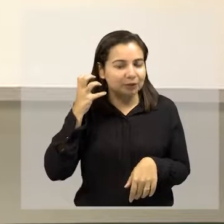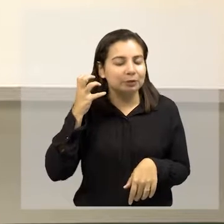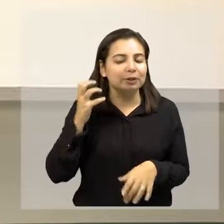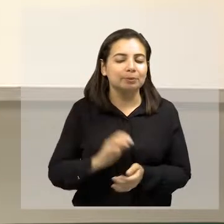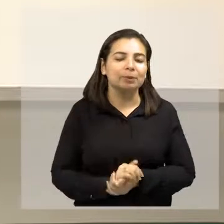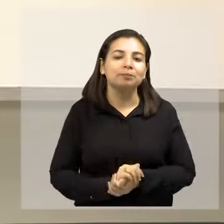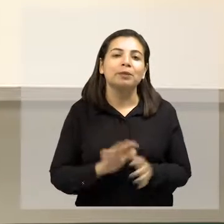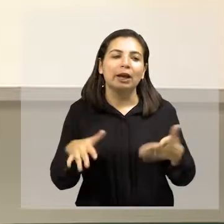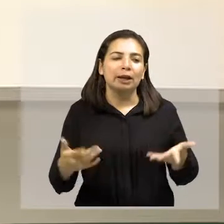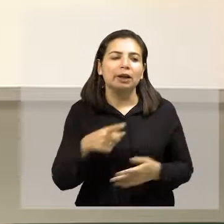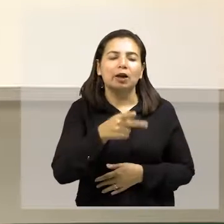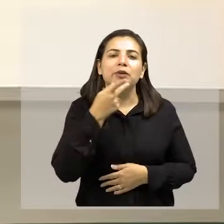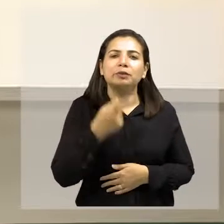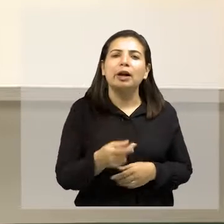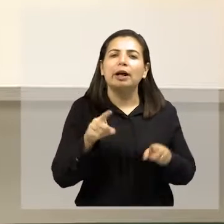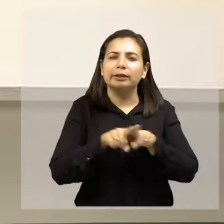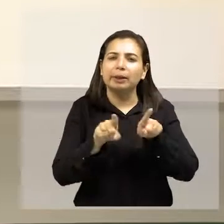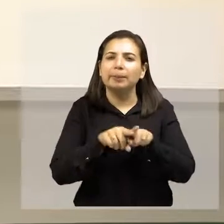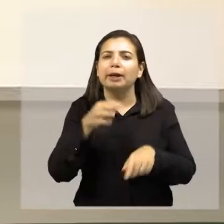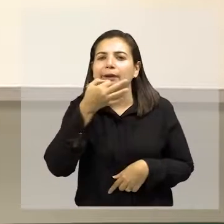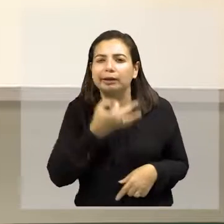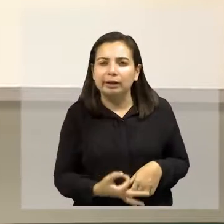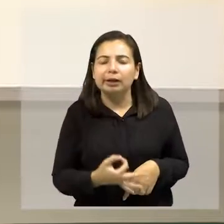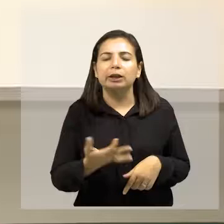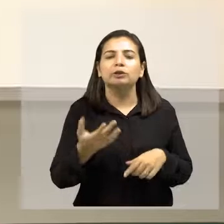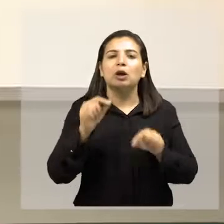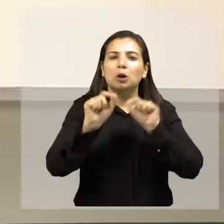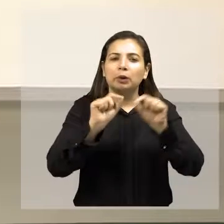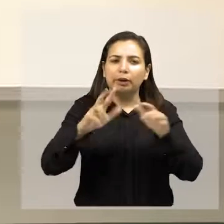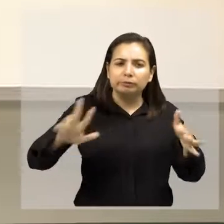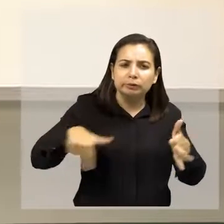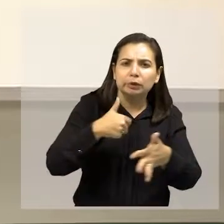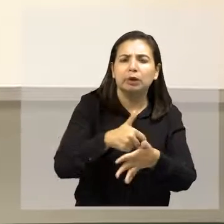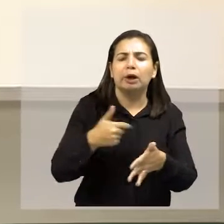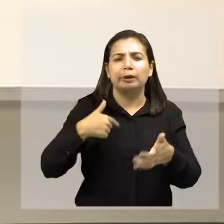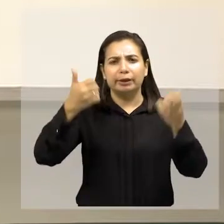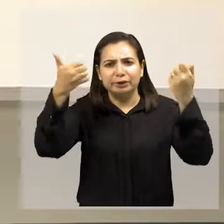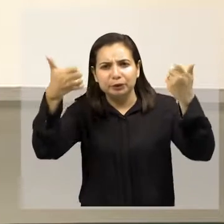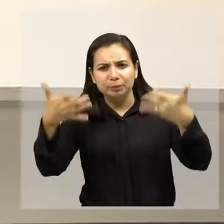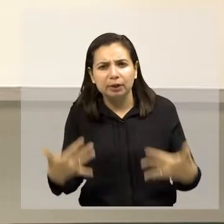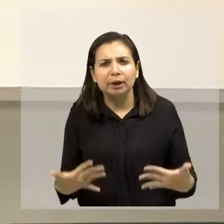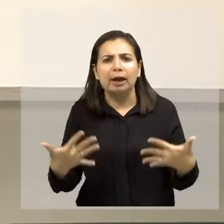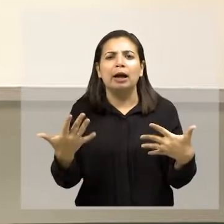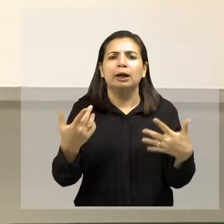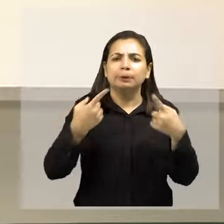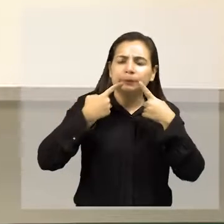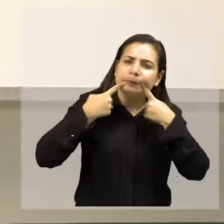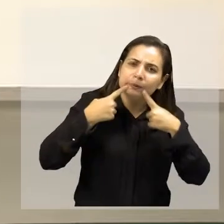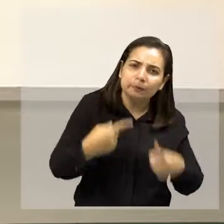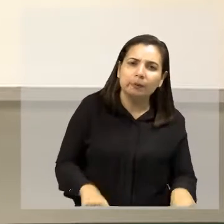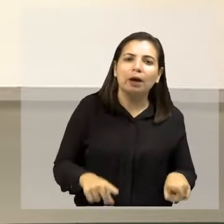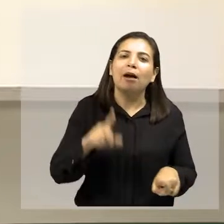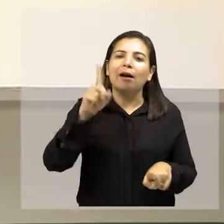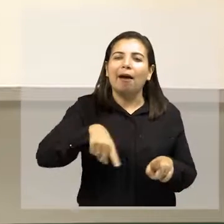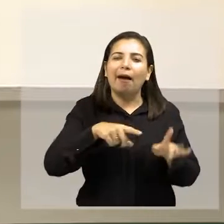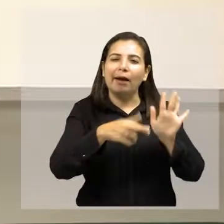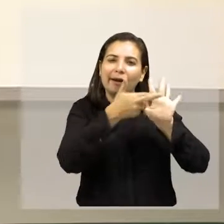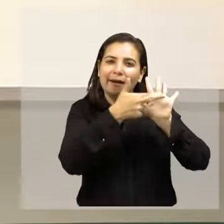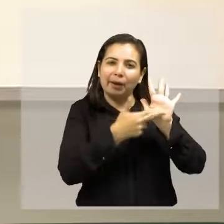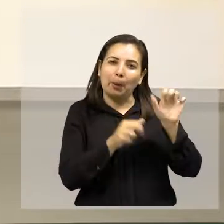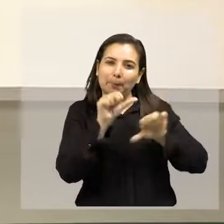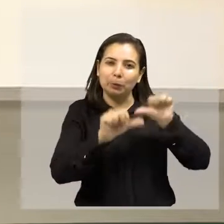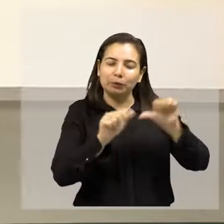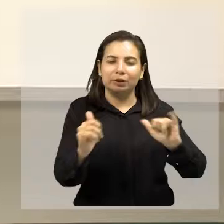críticas à reforma da Previdência, né? Isso tem ido à tribuna, tem se posicionado realmente de maneira muito